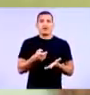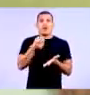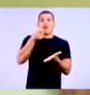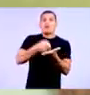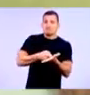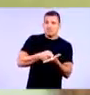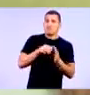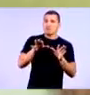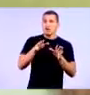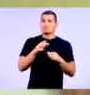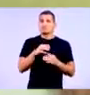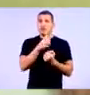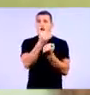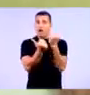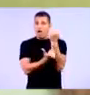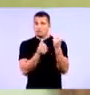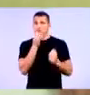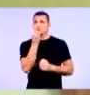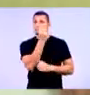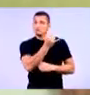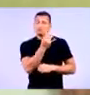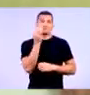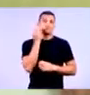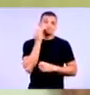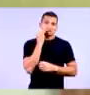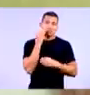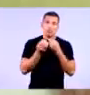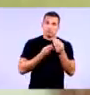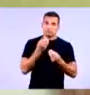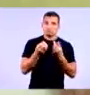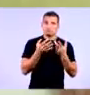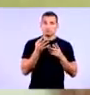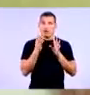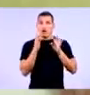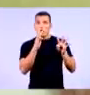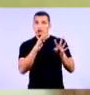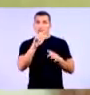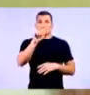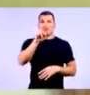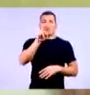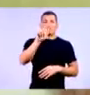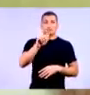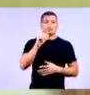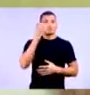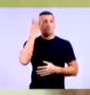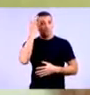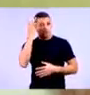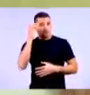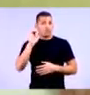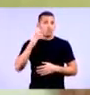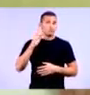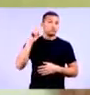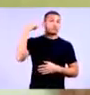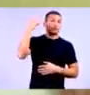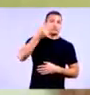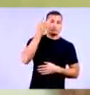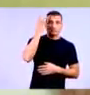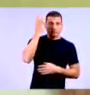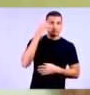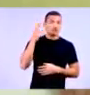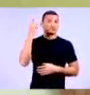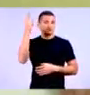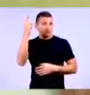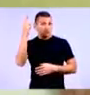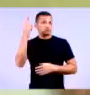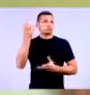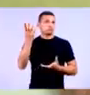vai levar a direção de ensino e aí fiquem atentos lá no AVA, né? Provavelmente amanhã ou depois da manhã que vai ter uma decisão se vai ser